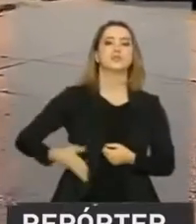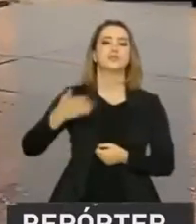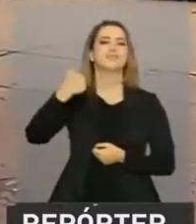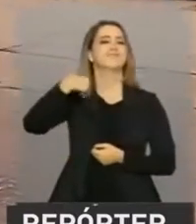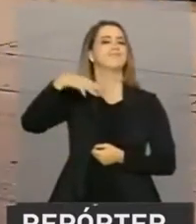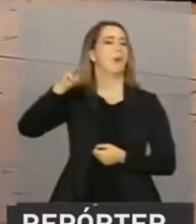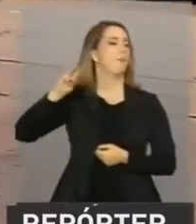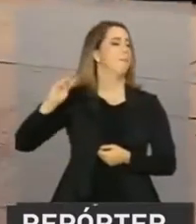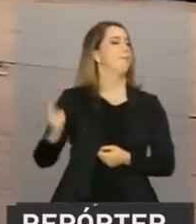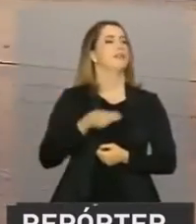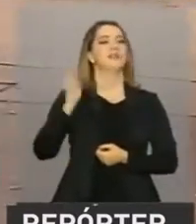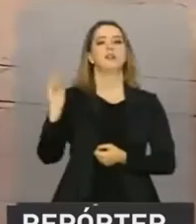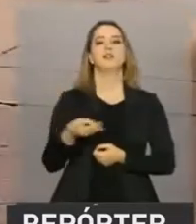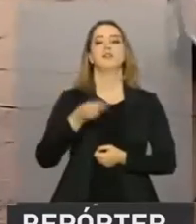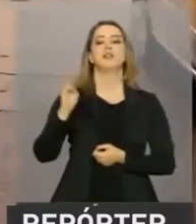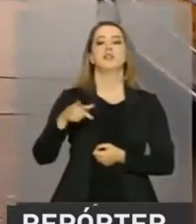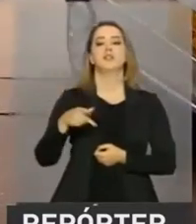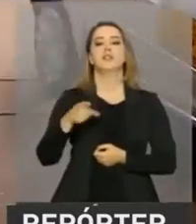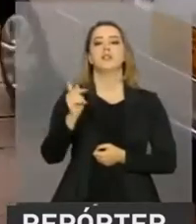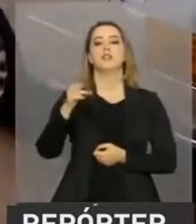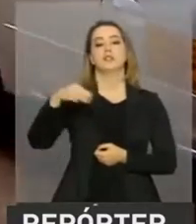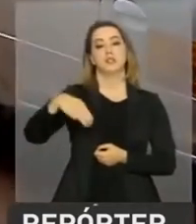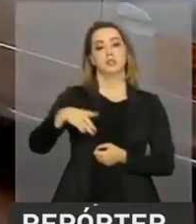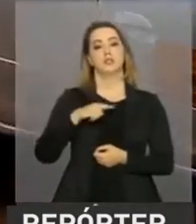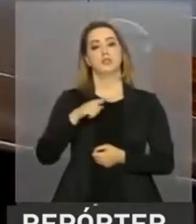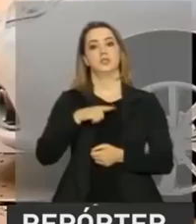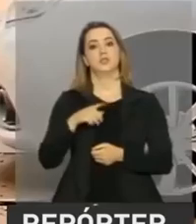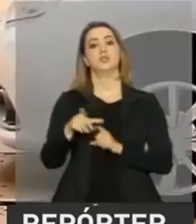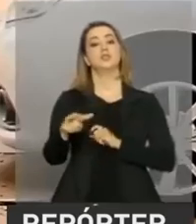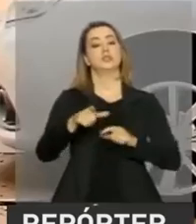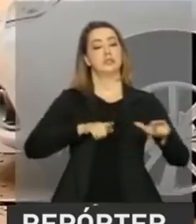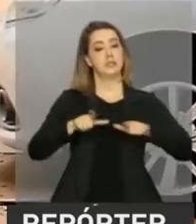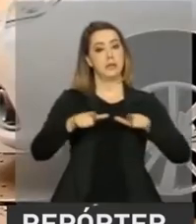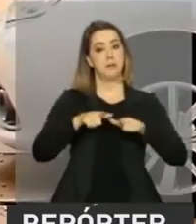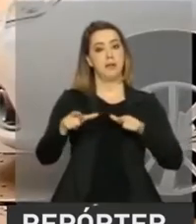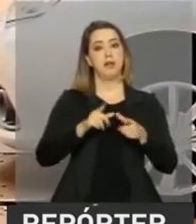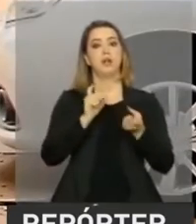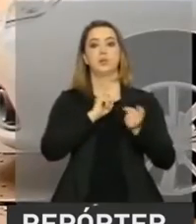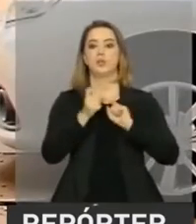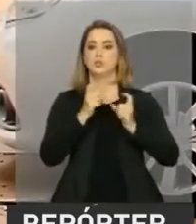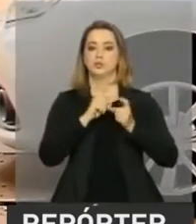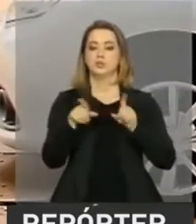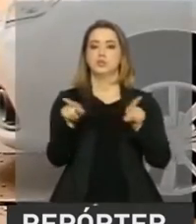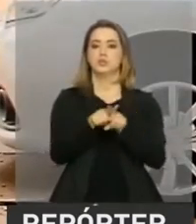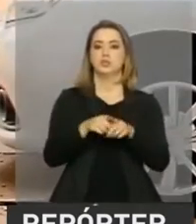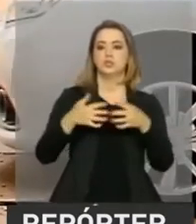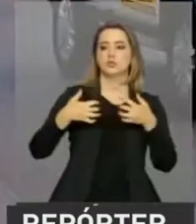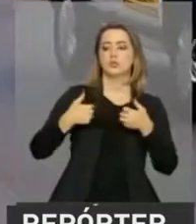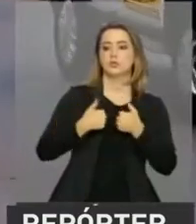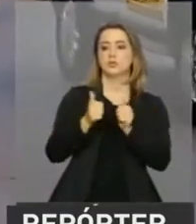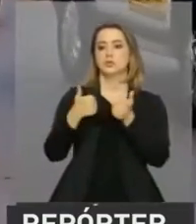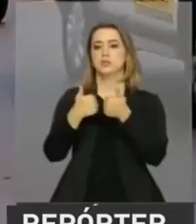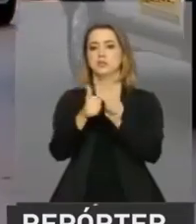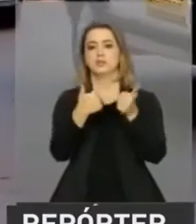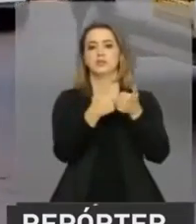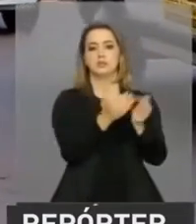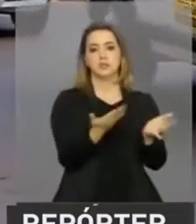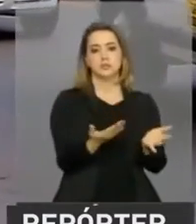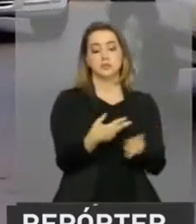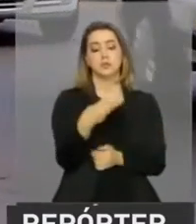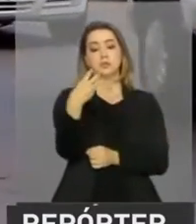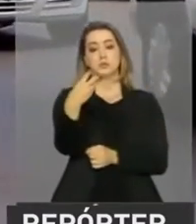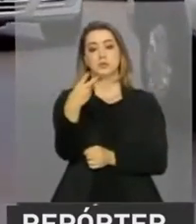milhares de quilômetros em atividades administrativas e transporte de servidores por ano o gasto é de